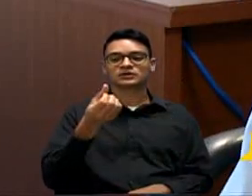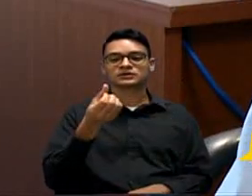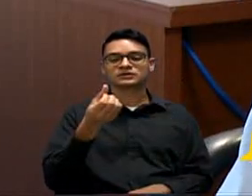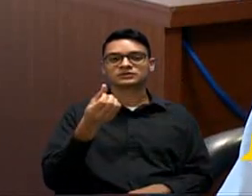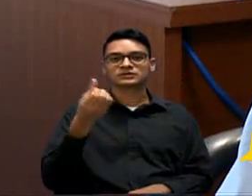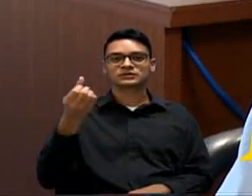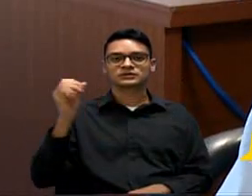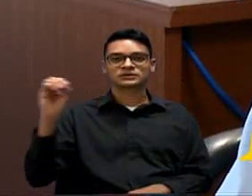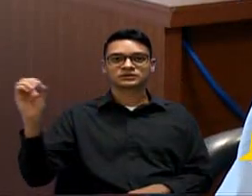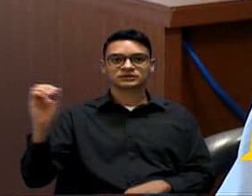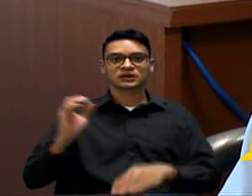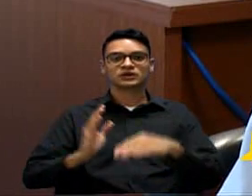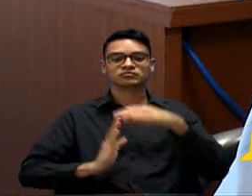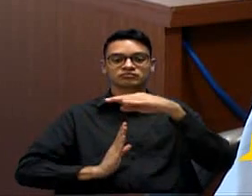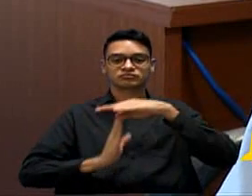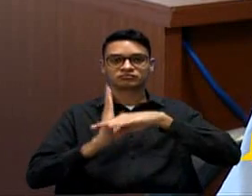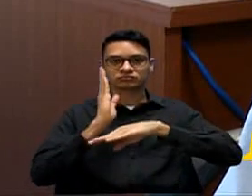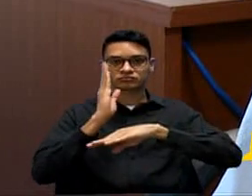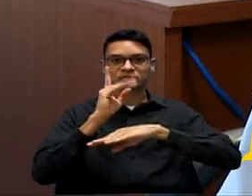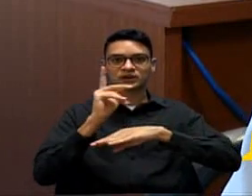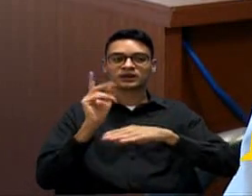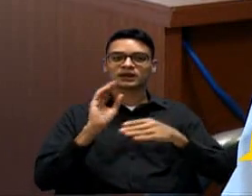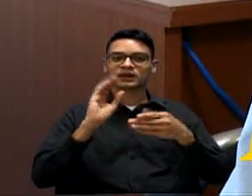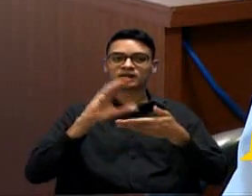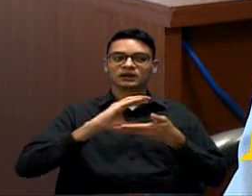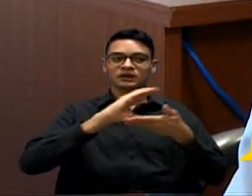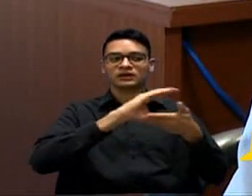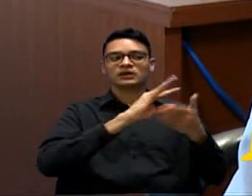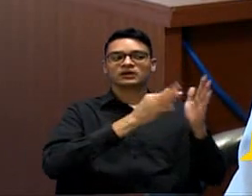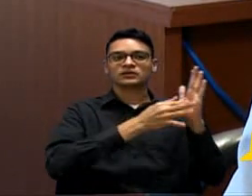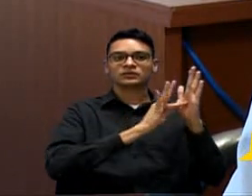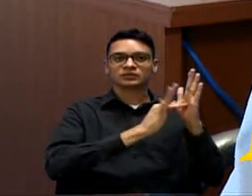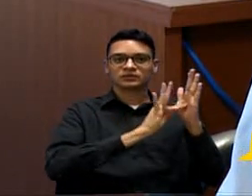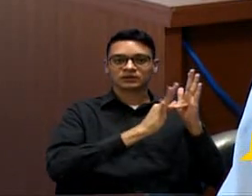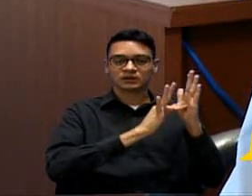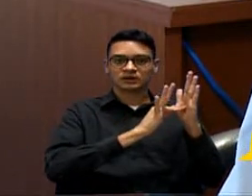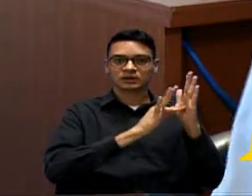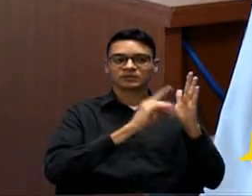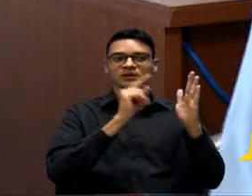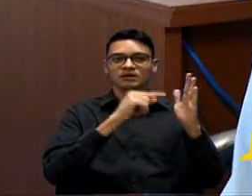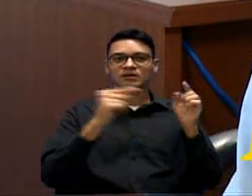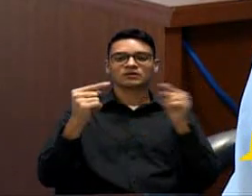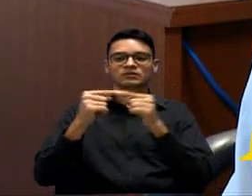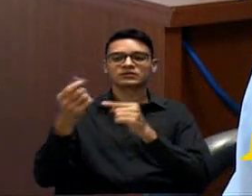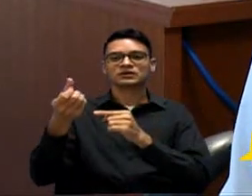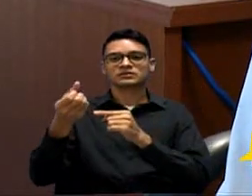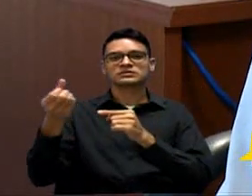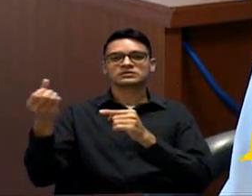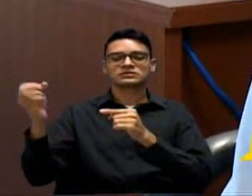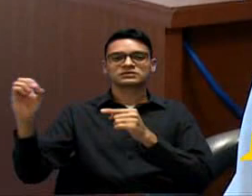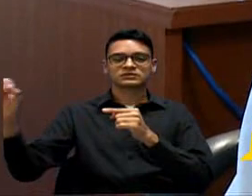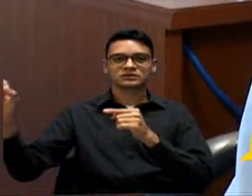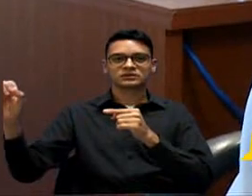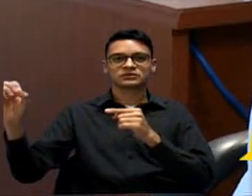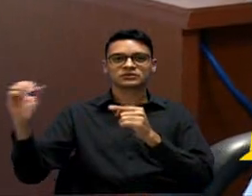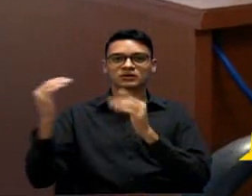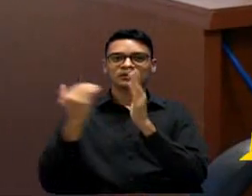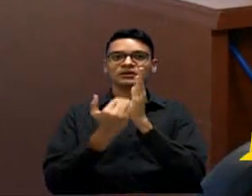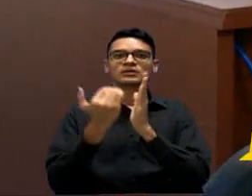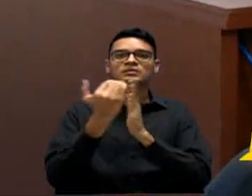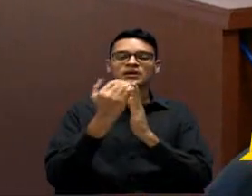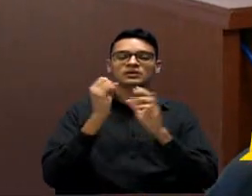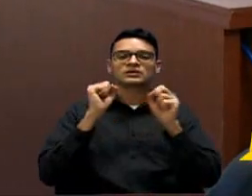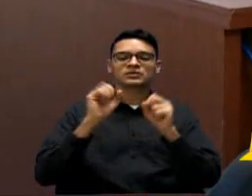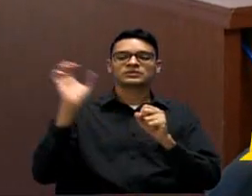com a Fundo Serve Previdência sobre 6.600. Sim. O a mais, ele pode fazer na